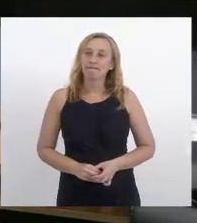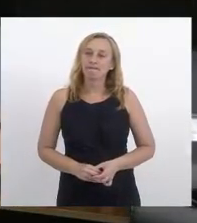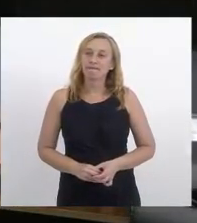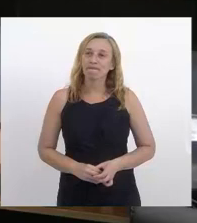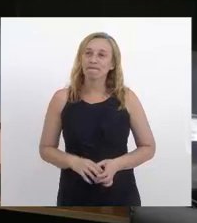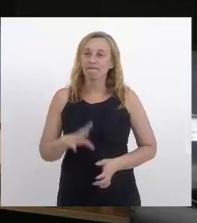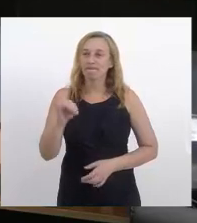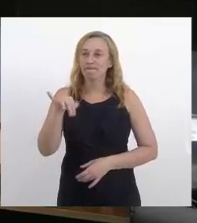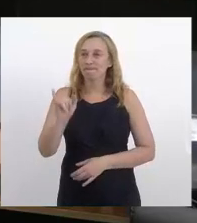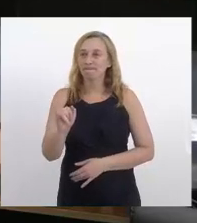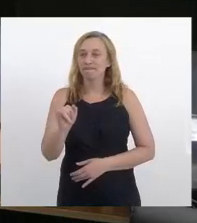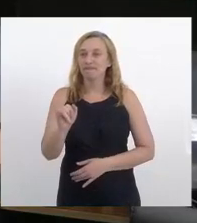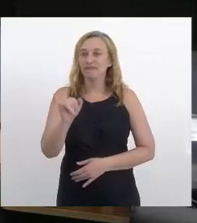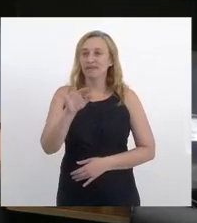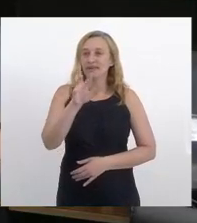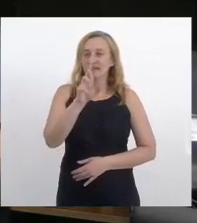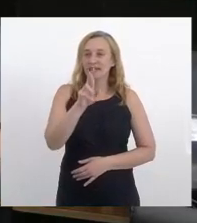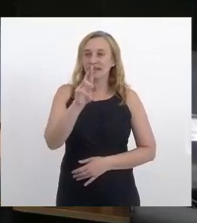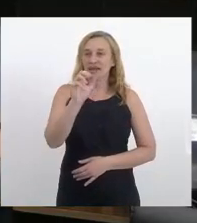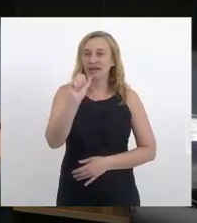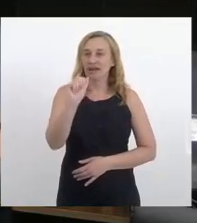Kunti, Hare Krishna.